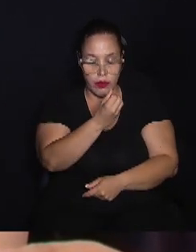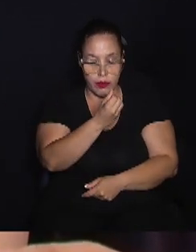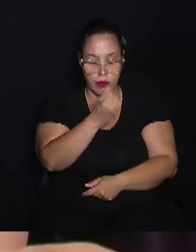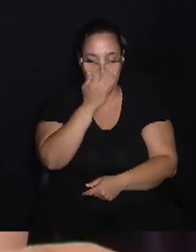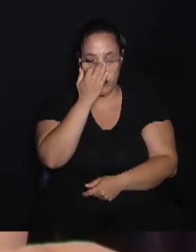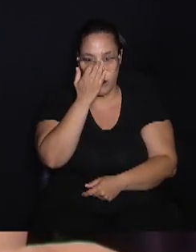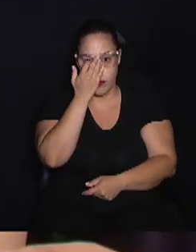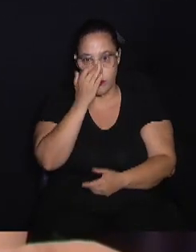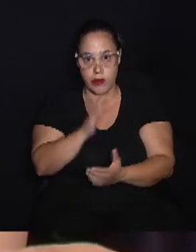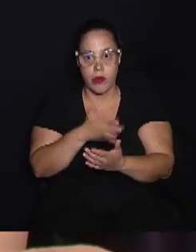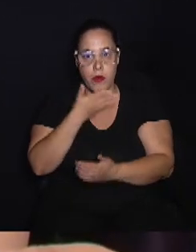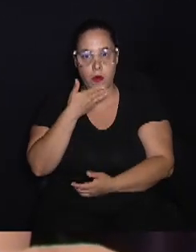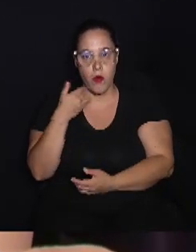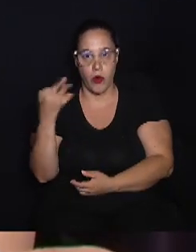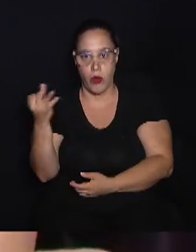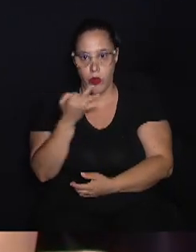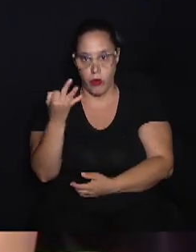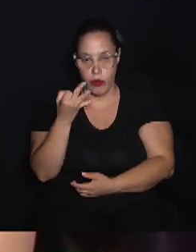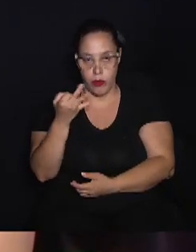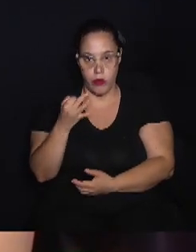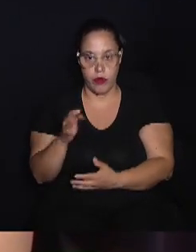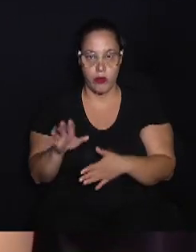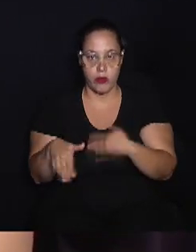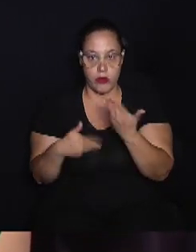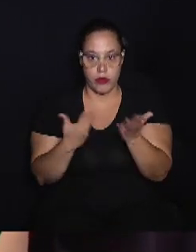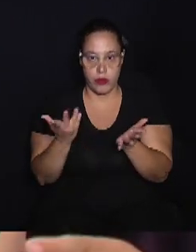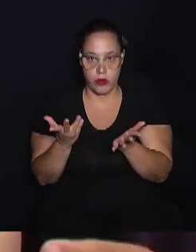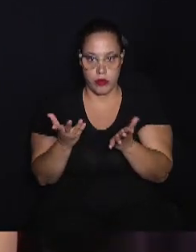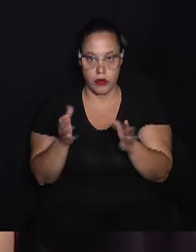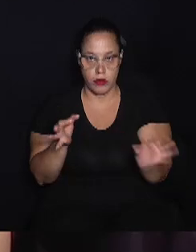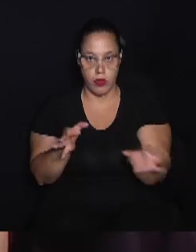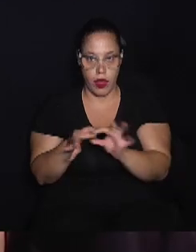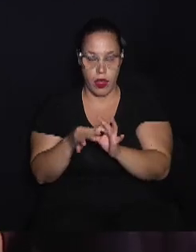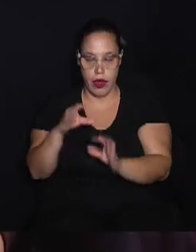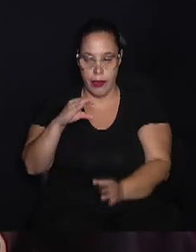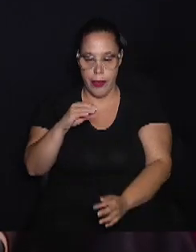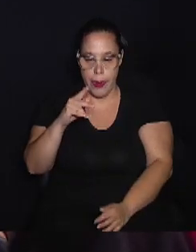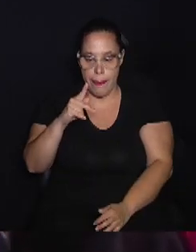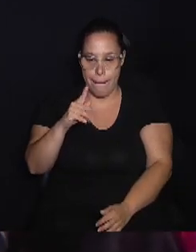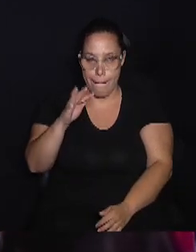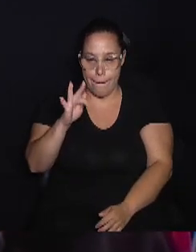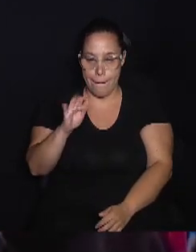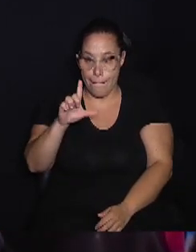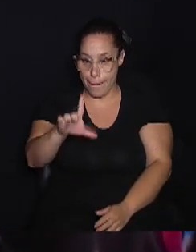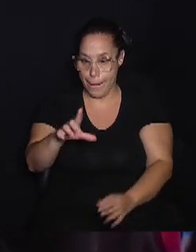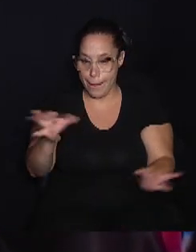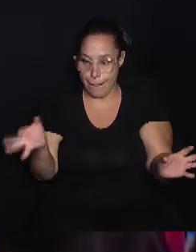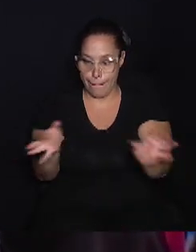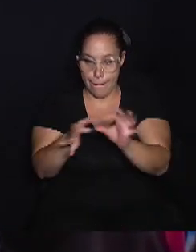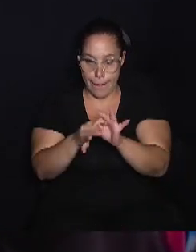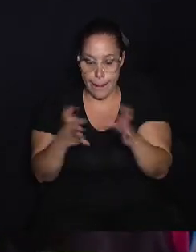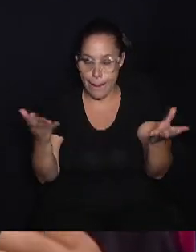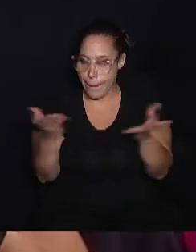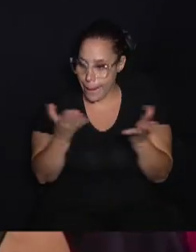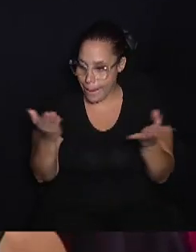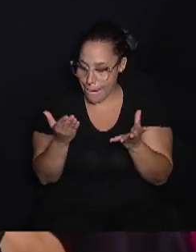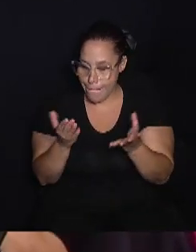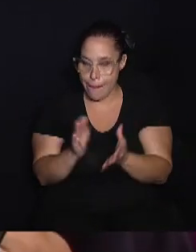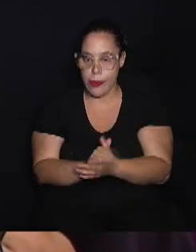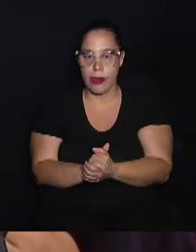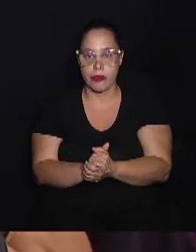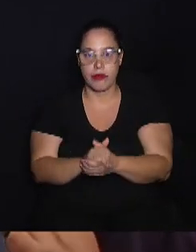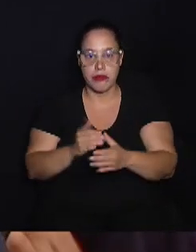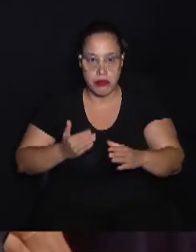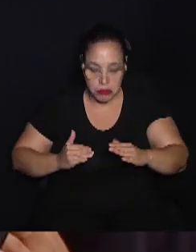tem melhorado muito o manejo de árvores a parceria com a CPFL também tem ajudado bastante e agora com esse